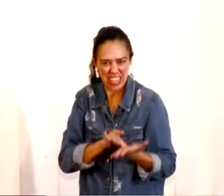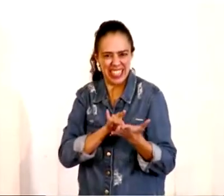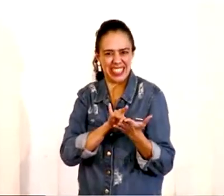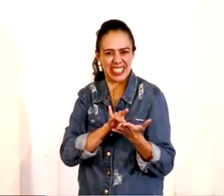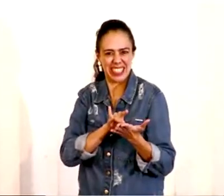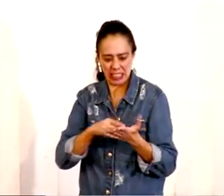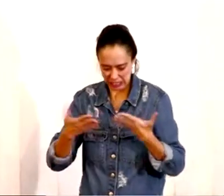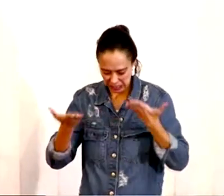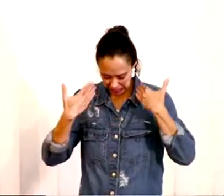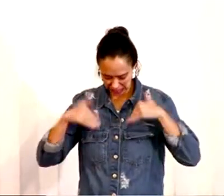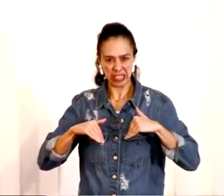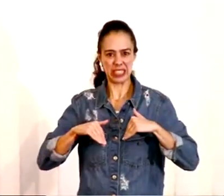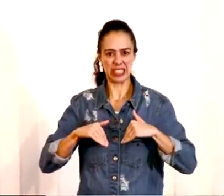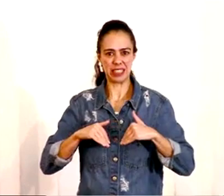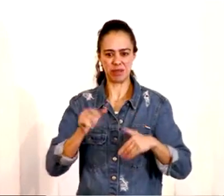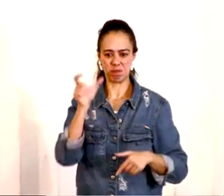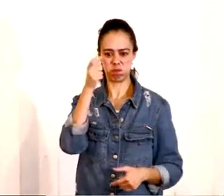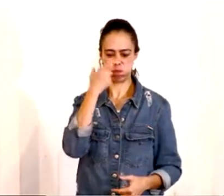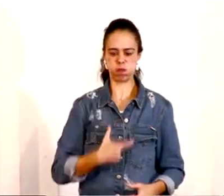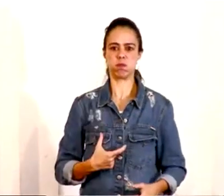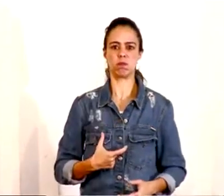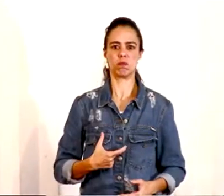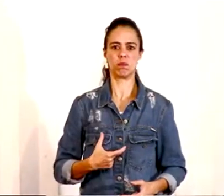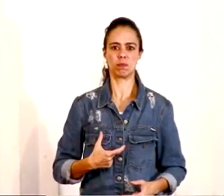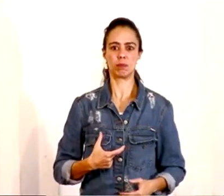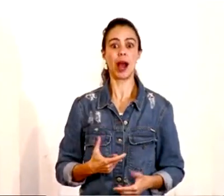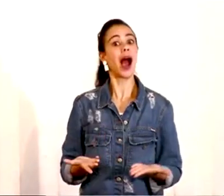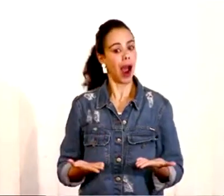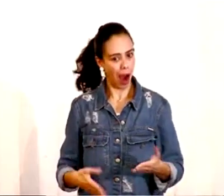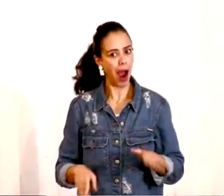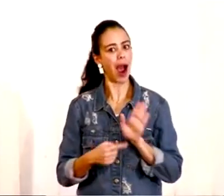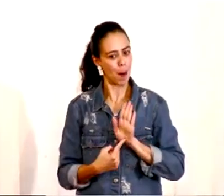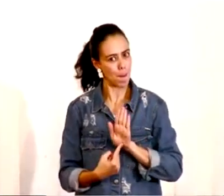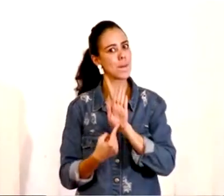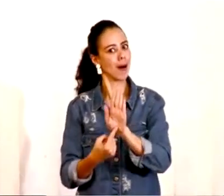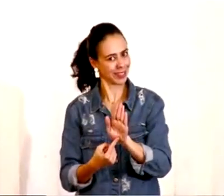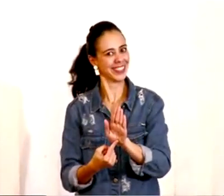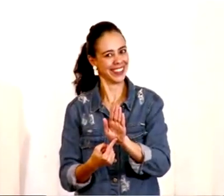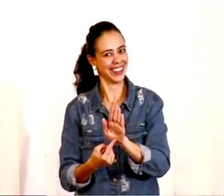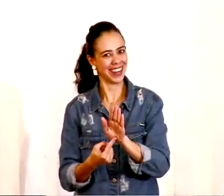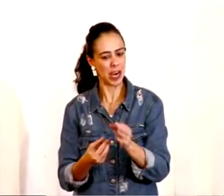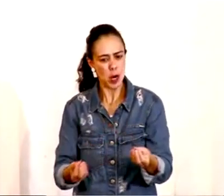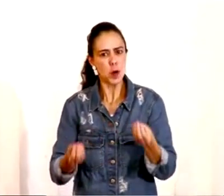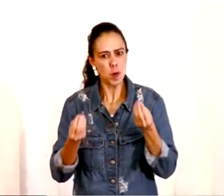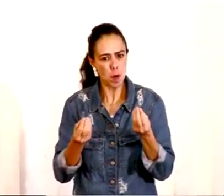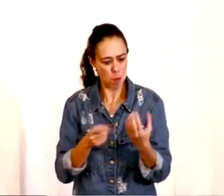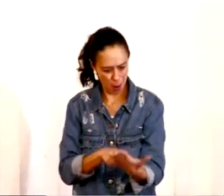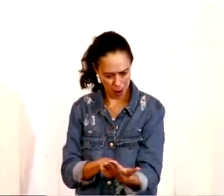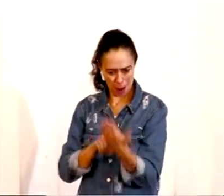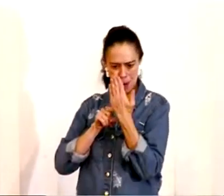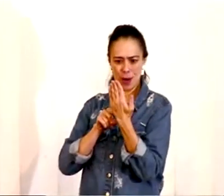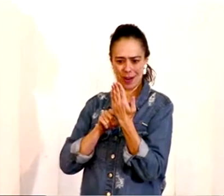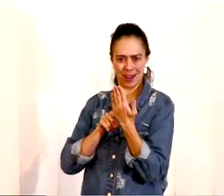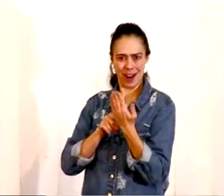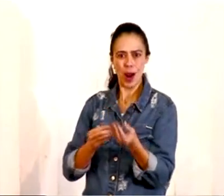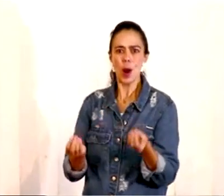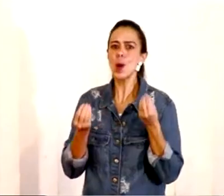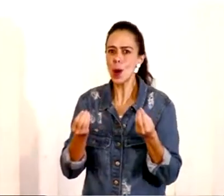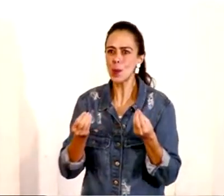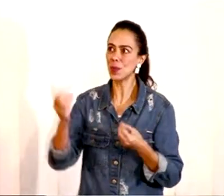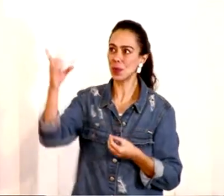age na história da humanidade, permitindo com que a queda viesse ao mundo, mas em nenhum